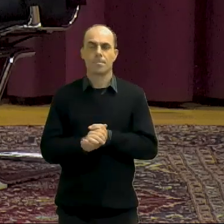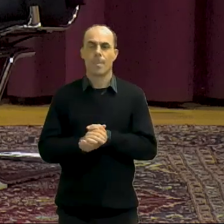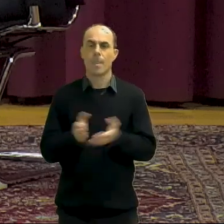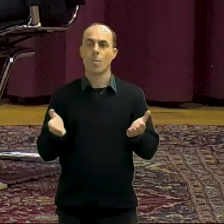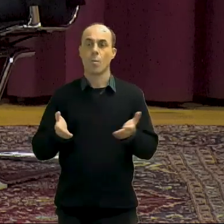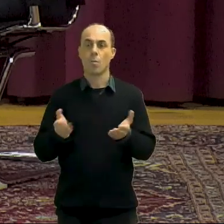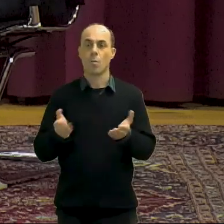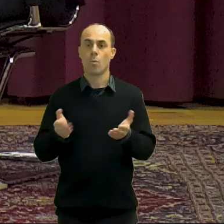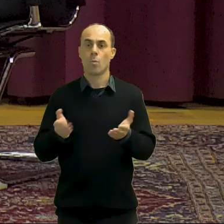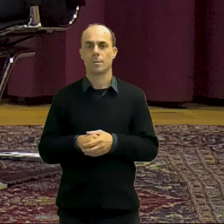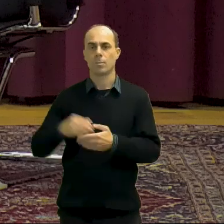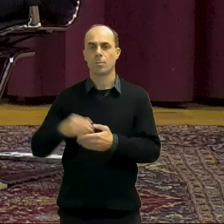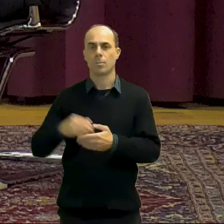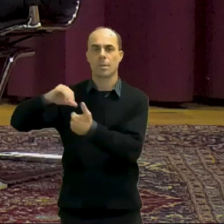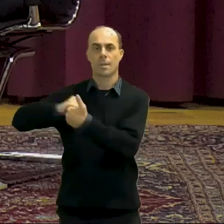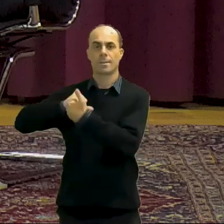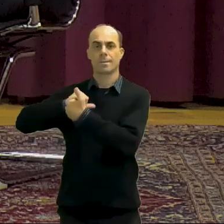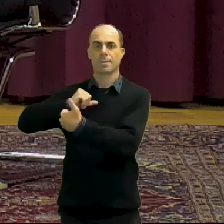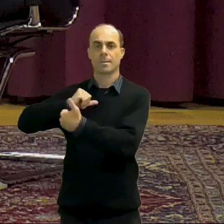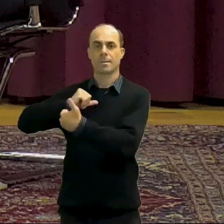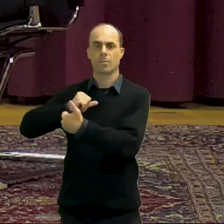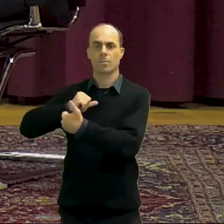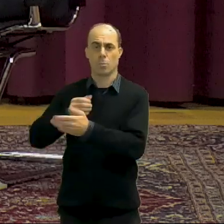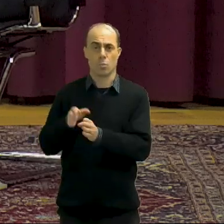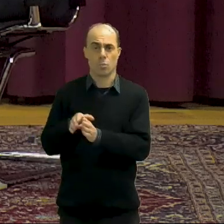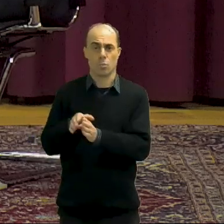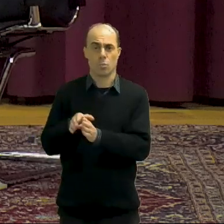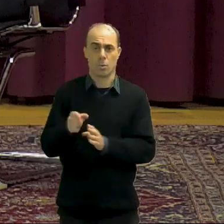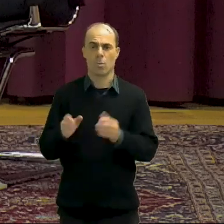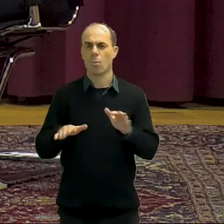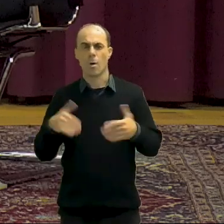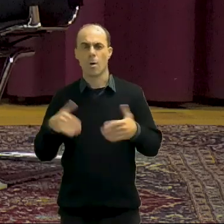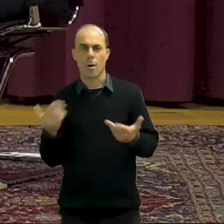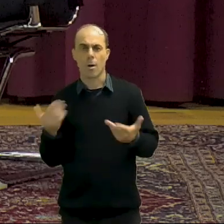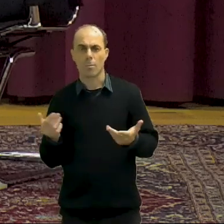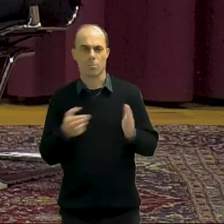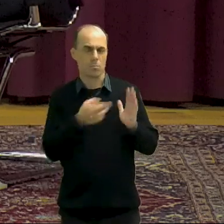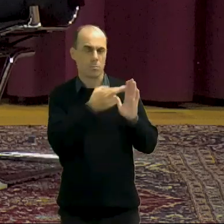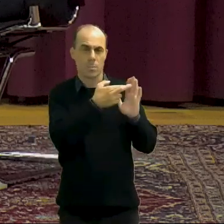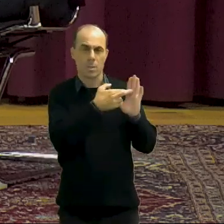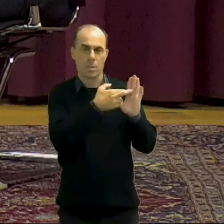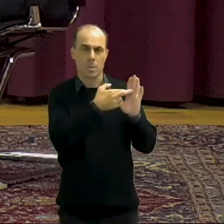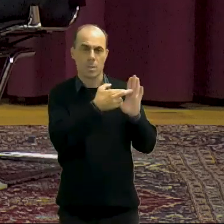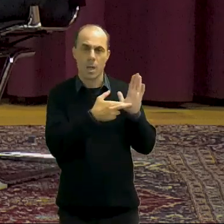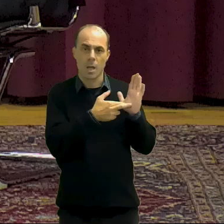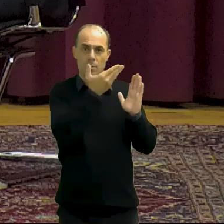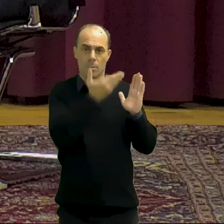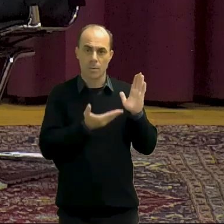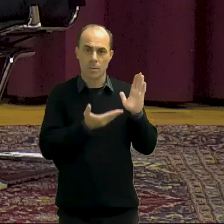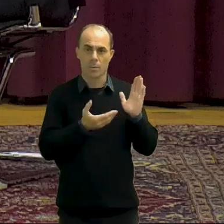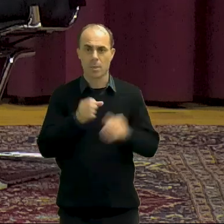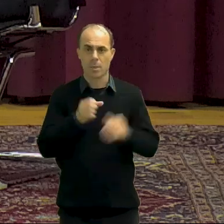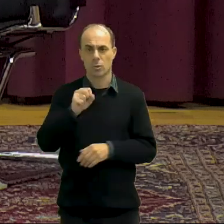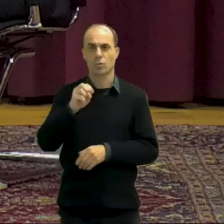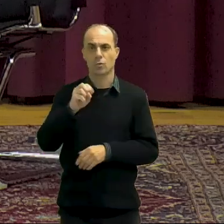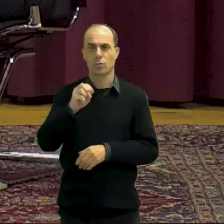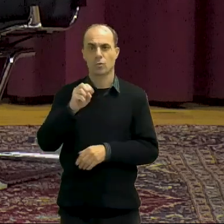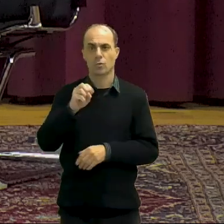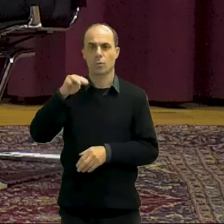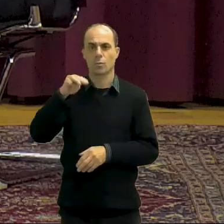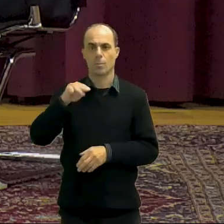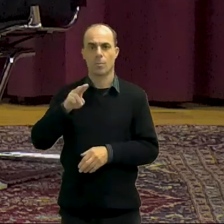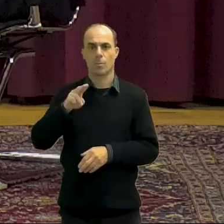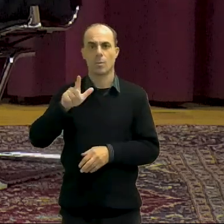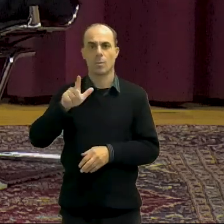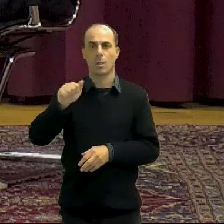orientados a fazer uma atuação no cumprimento da Norma no cumprimento da súmula 73 então todos os